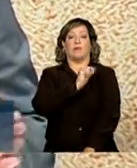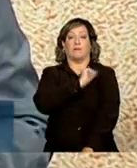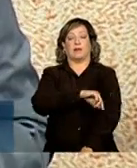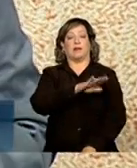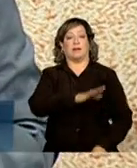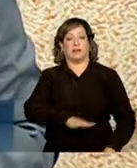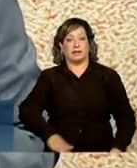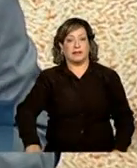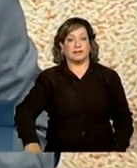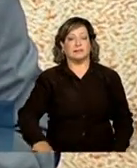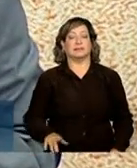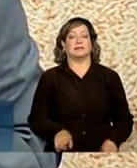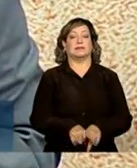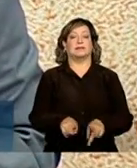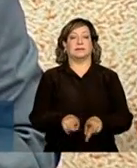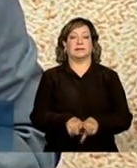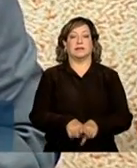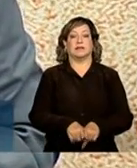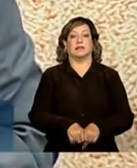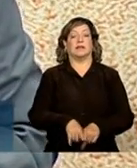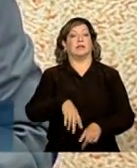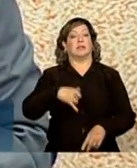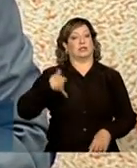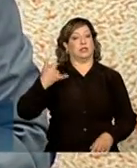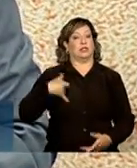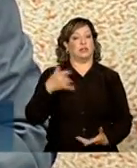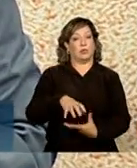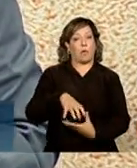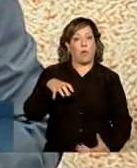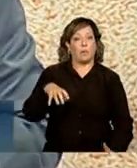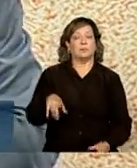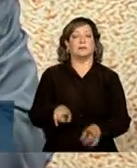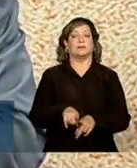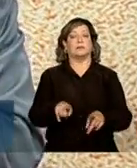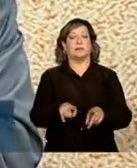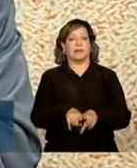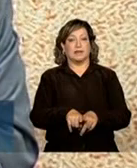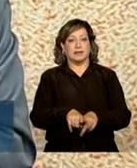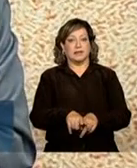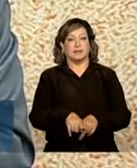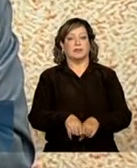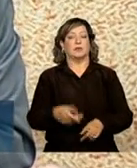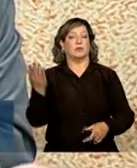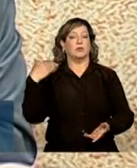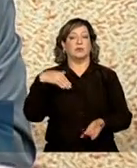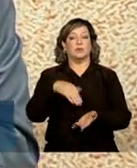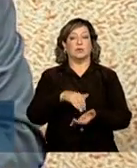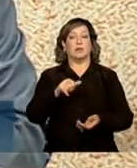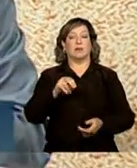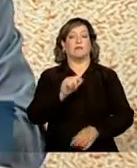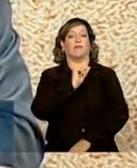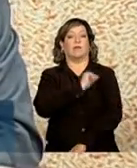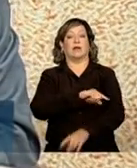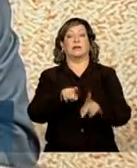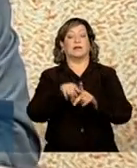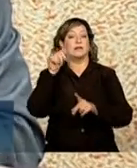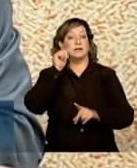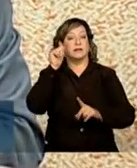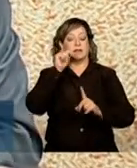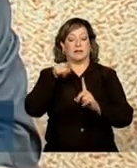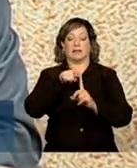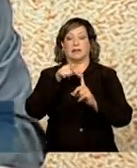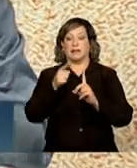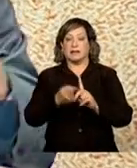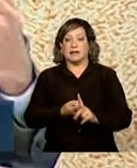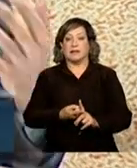crianças estamos acostumados a vacinar idosos passamos a nos acostumar nos últimos anos a vacinar gestantes